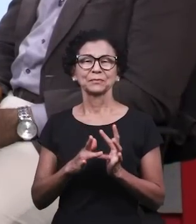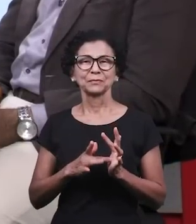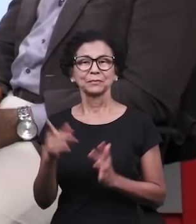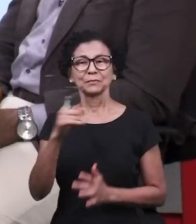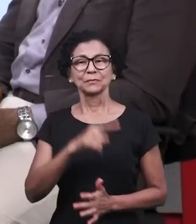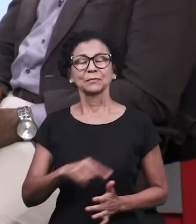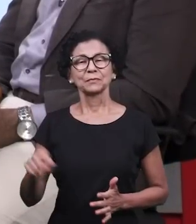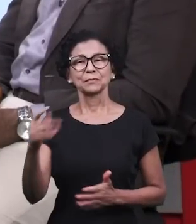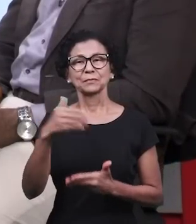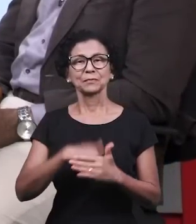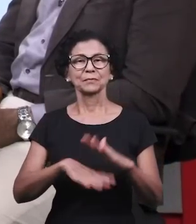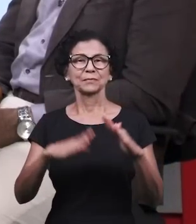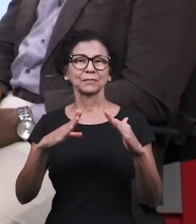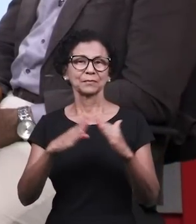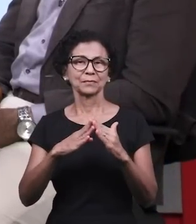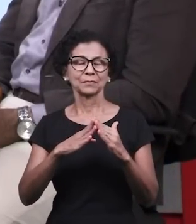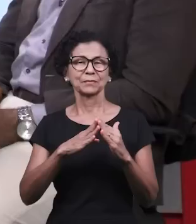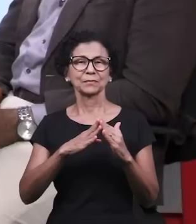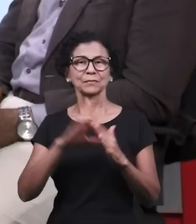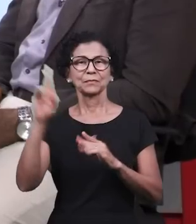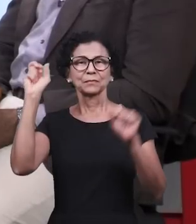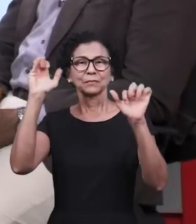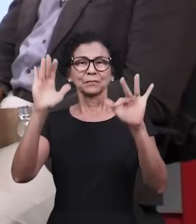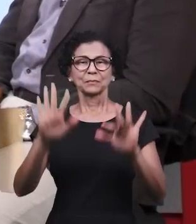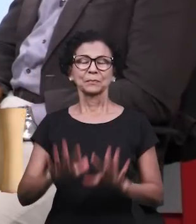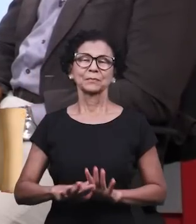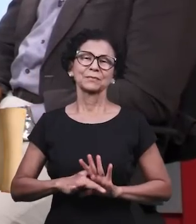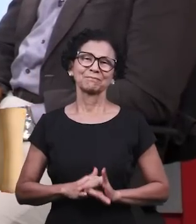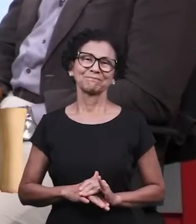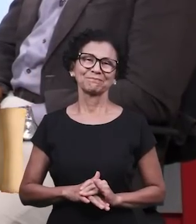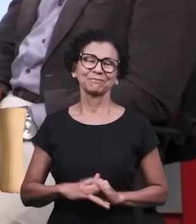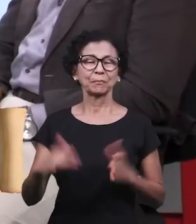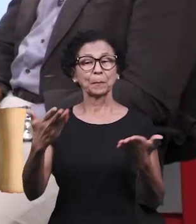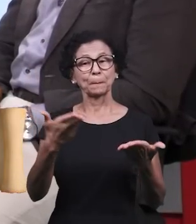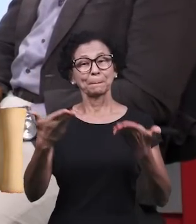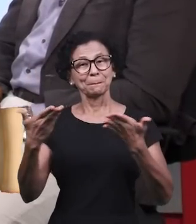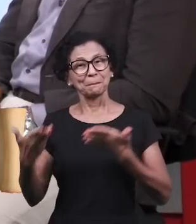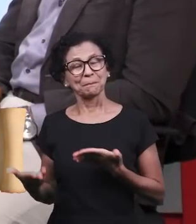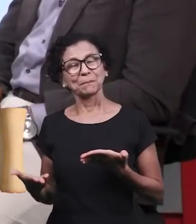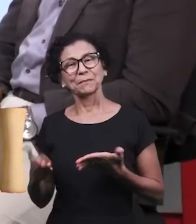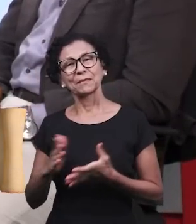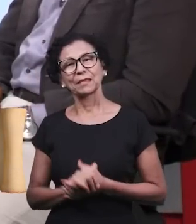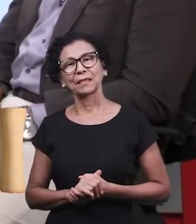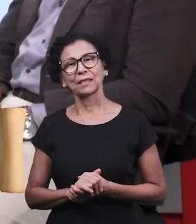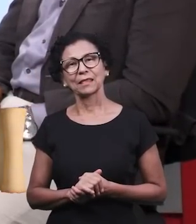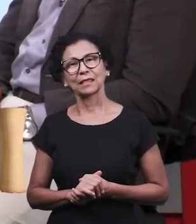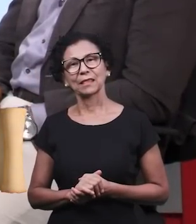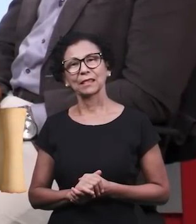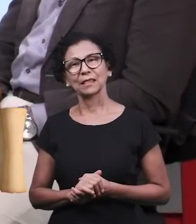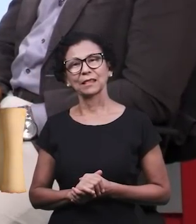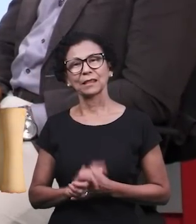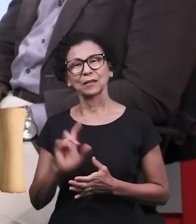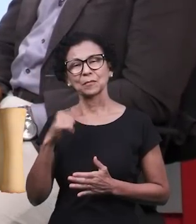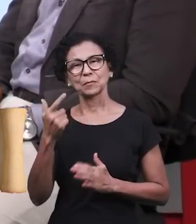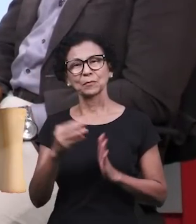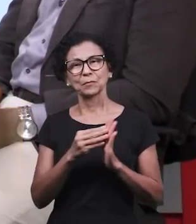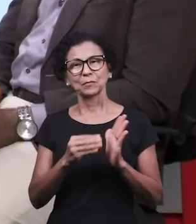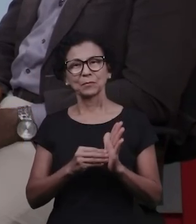o nosso tempo aqui correu e nós queríamos fazer num programa só todo o assunto,